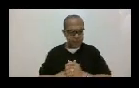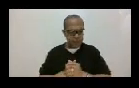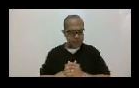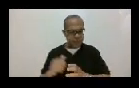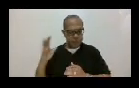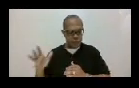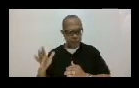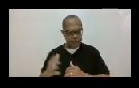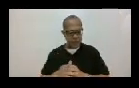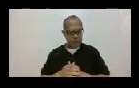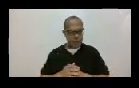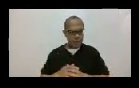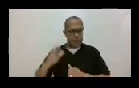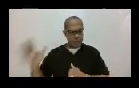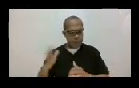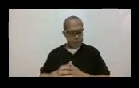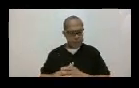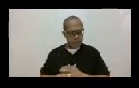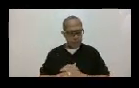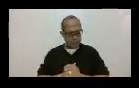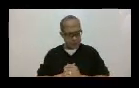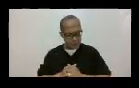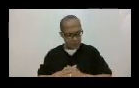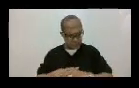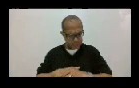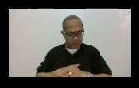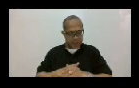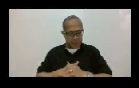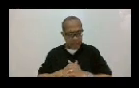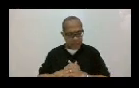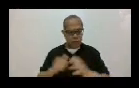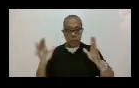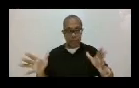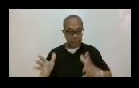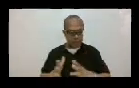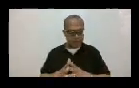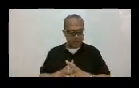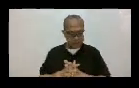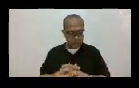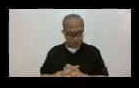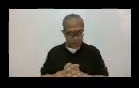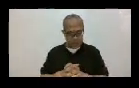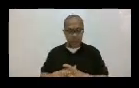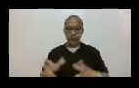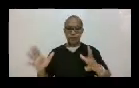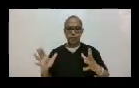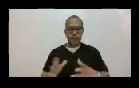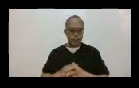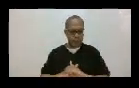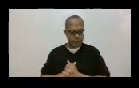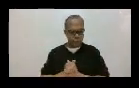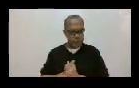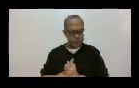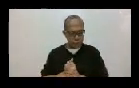classificados em dois grandes blocos geografia geral e geografia do brasil dentro da geografia geral